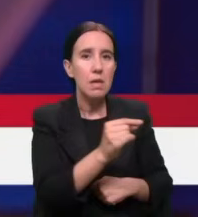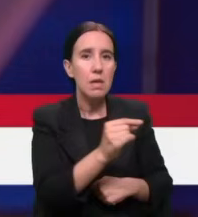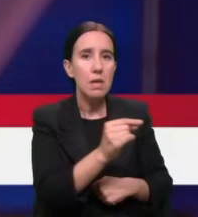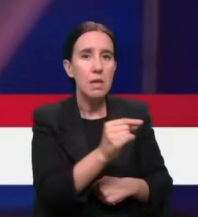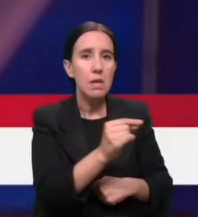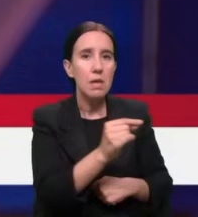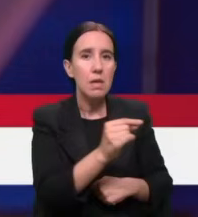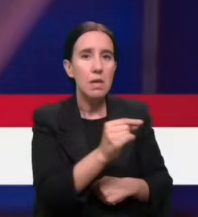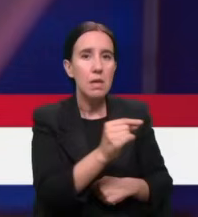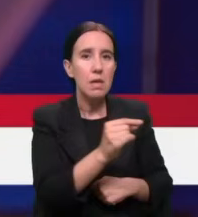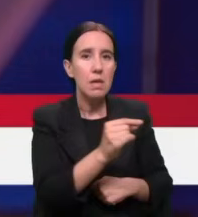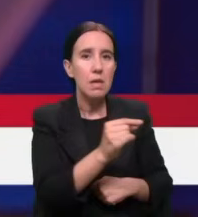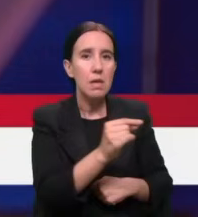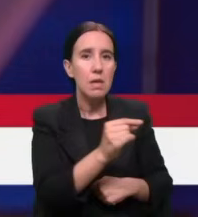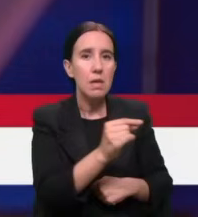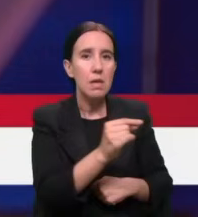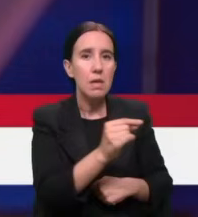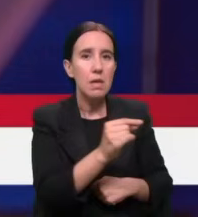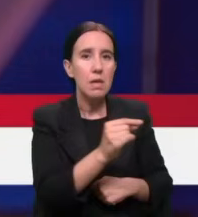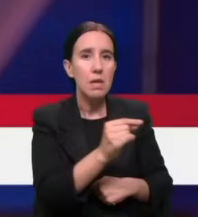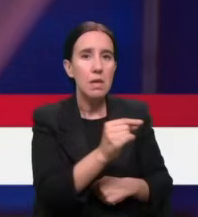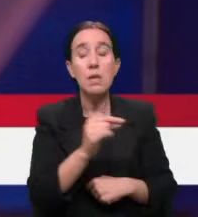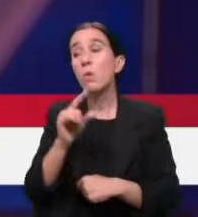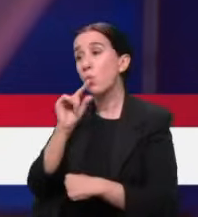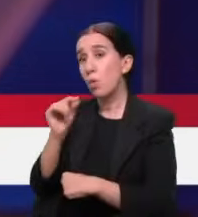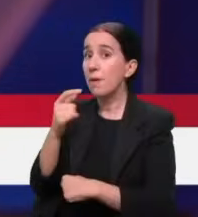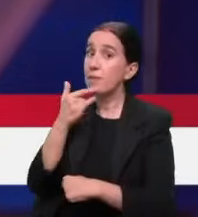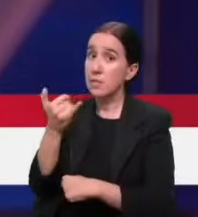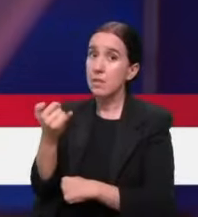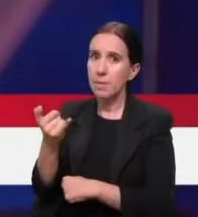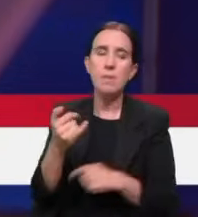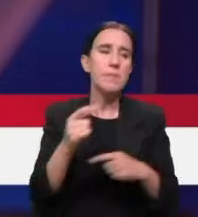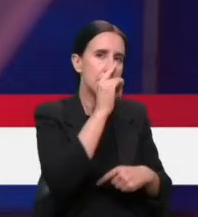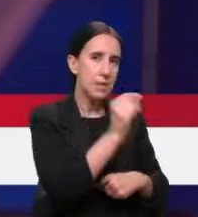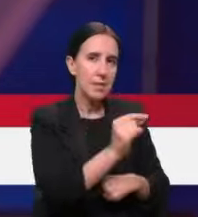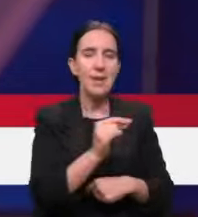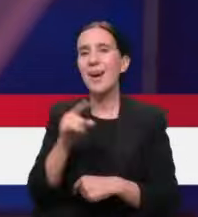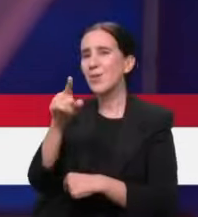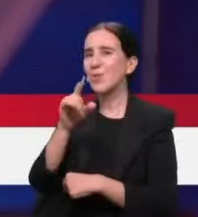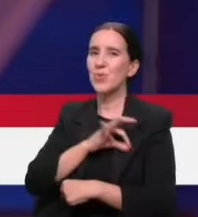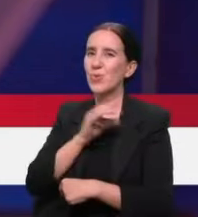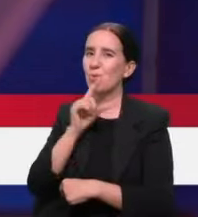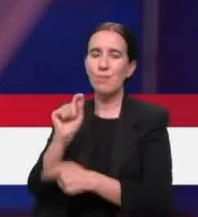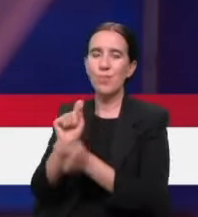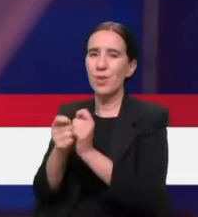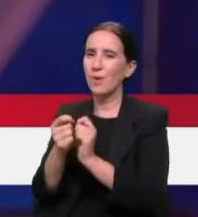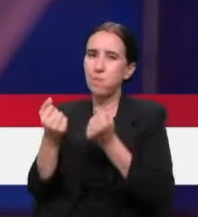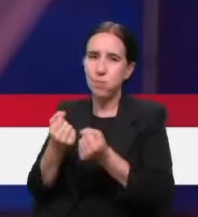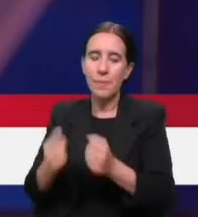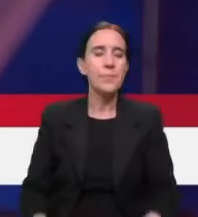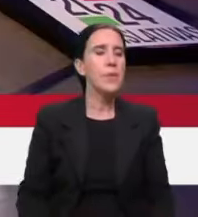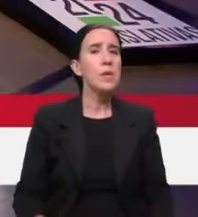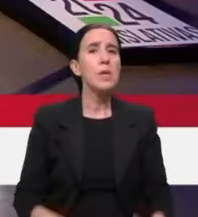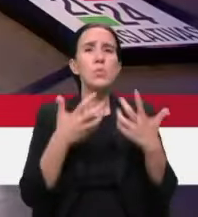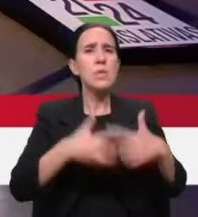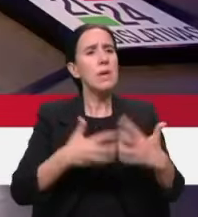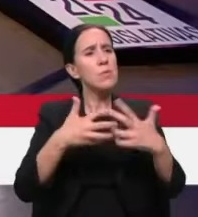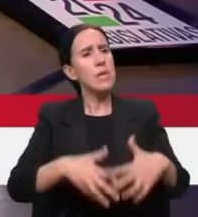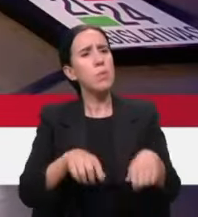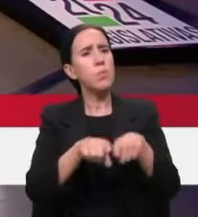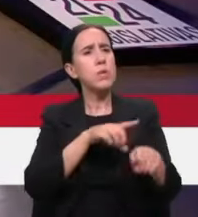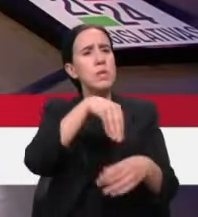democrático, nenhum. Mas ele era um bocadinho menos. Isso o senhor ainda não conseguiu mudar. E os sindicatos não podem ser sindicatos